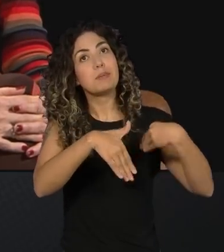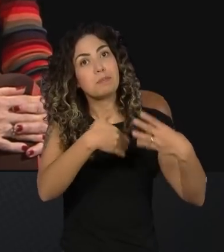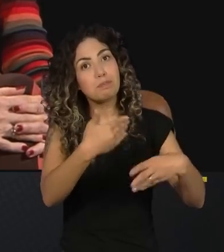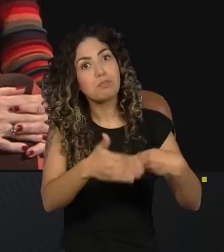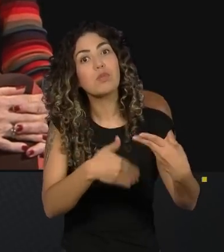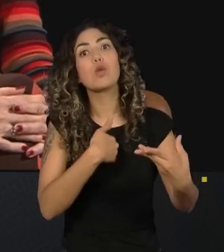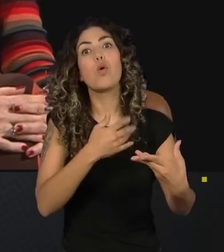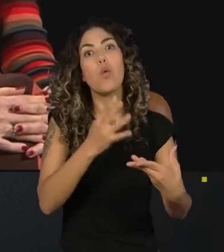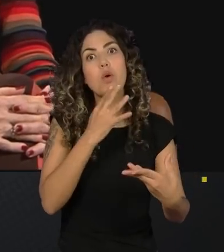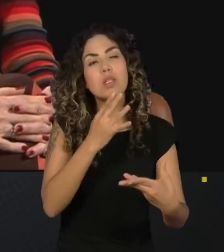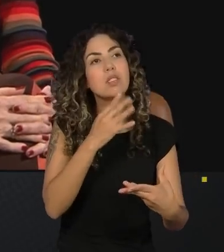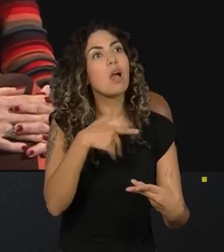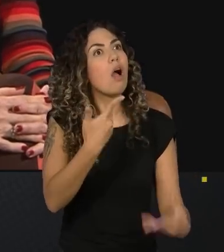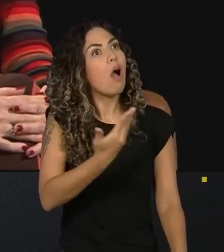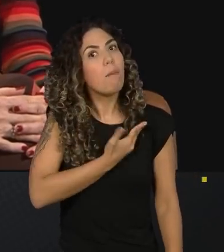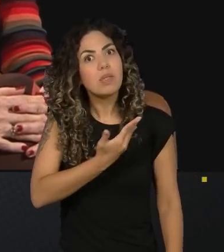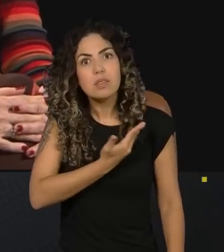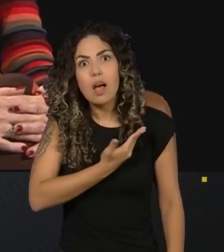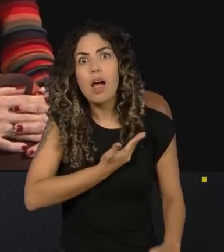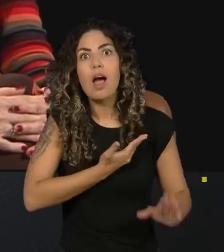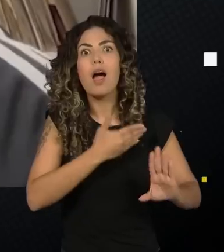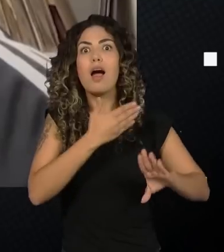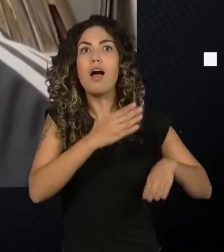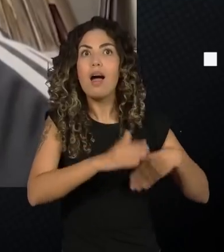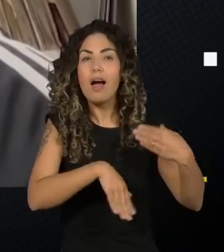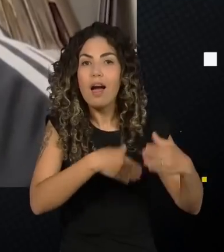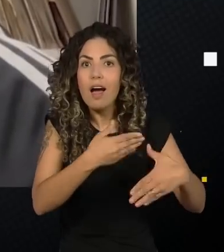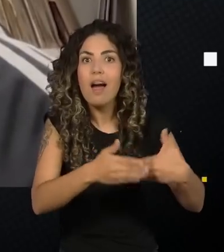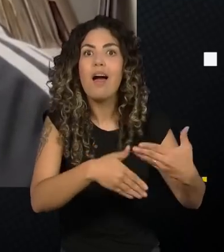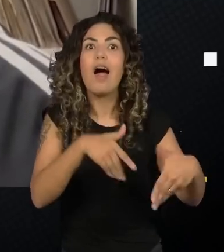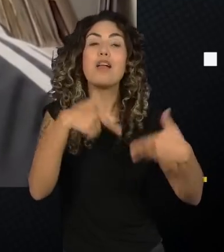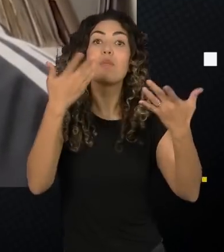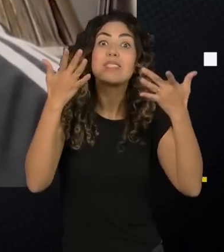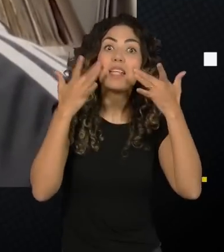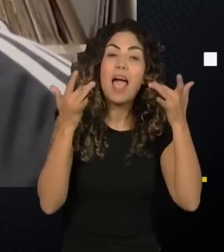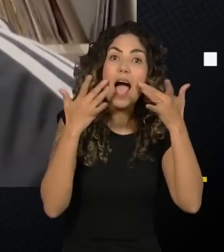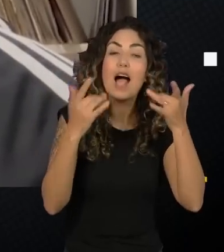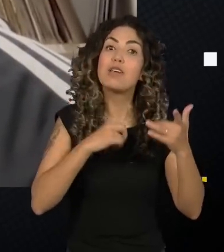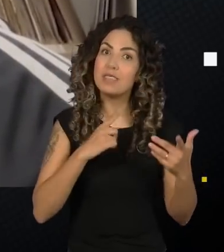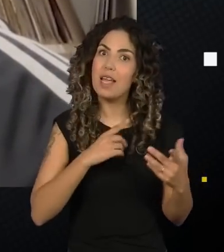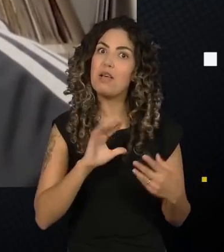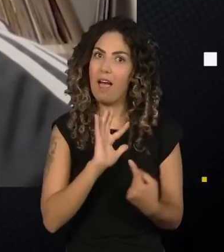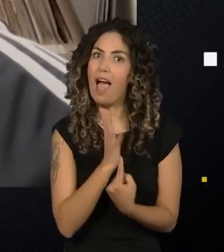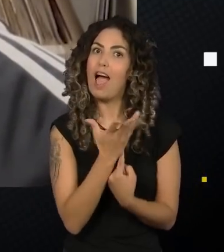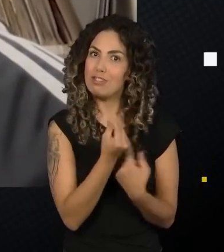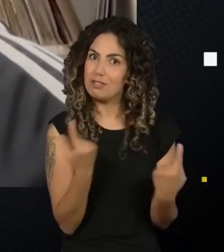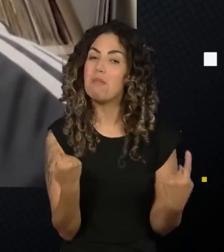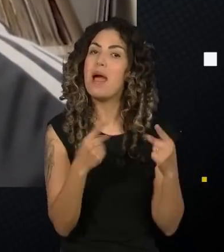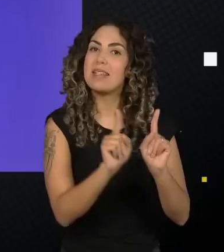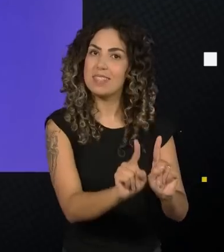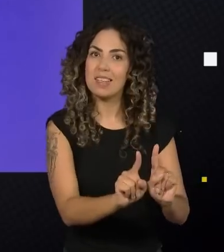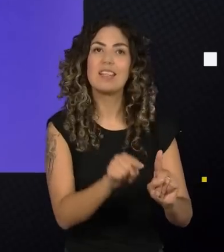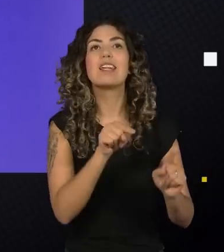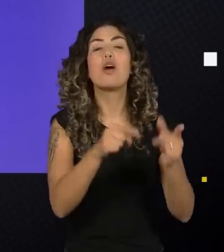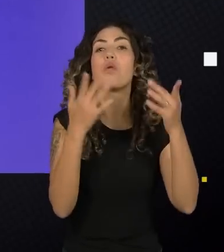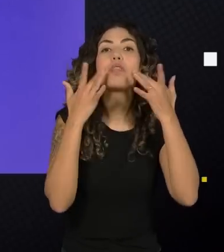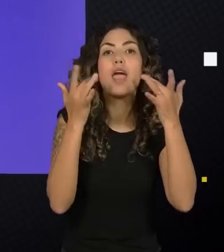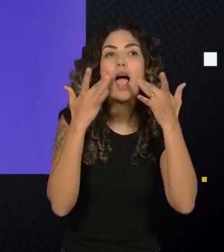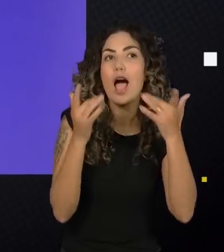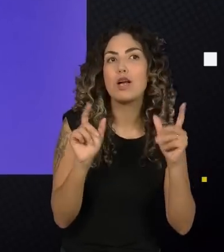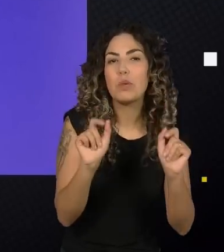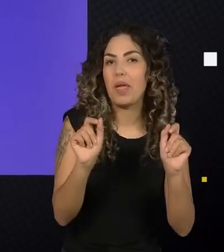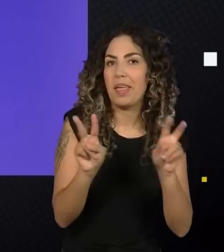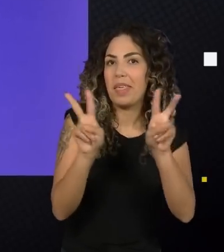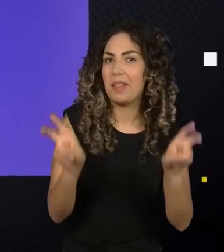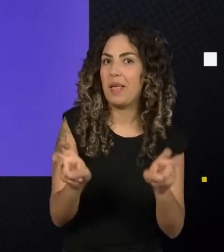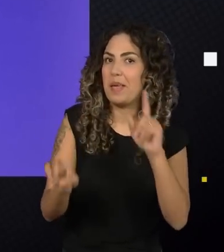surgiu uma grande amizade, e da amizade surgiu um espetáculo, uma parceria artística, que é o espetáculo A Esperança na Caixa